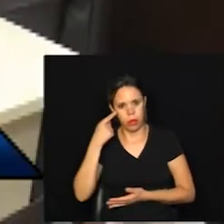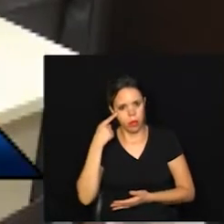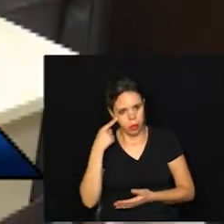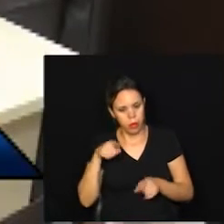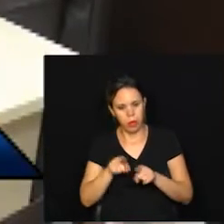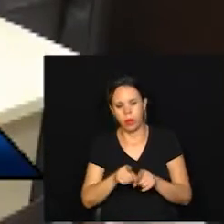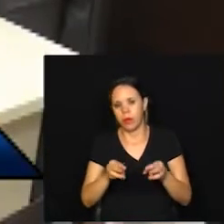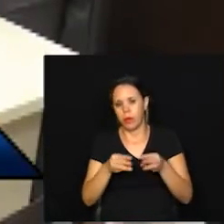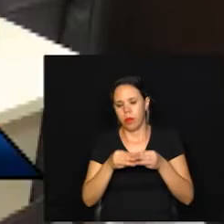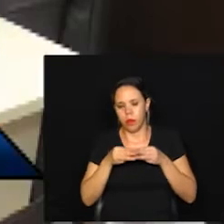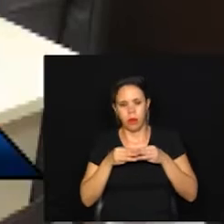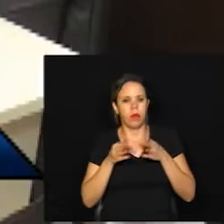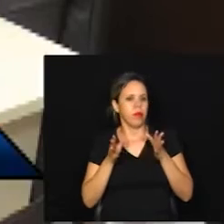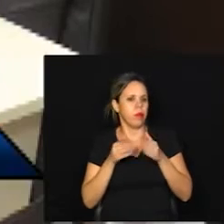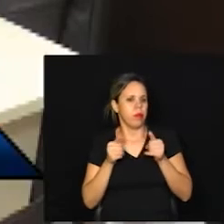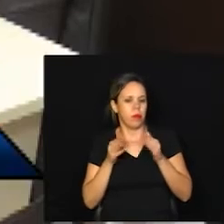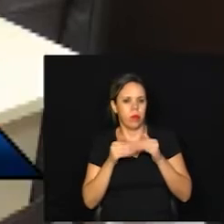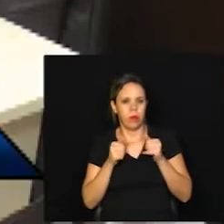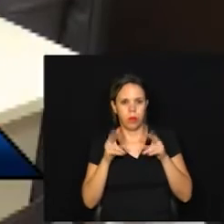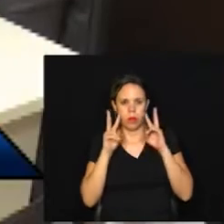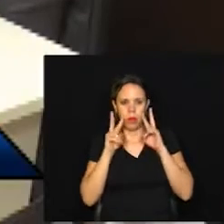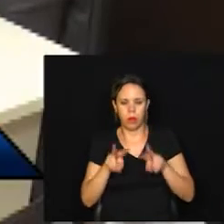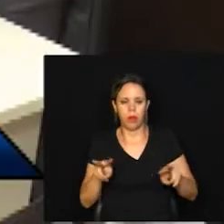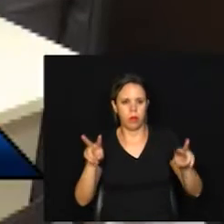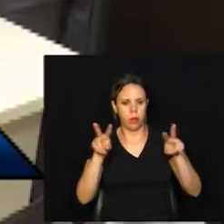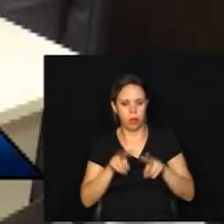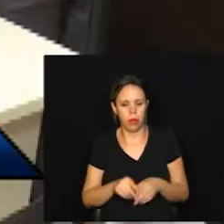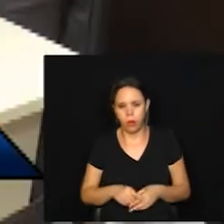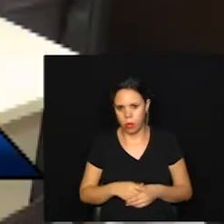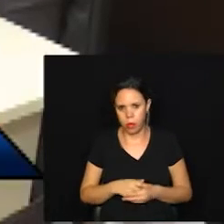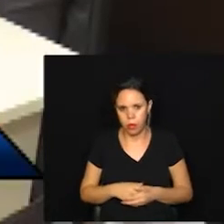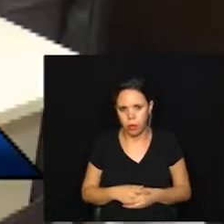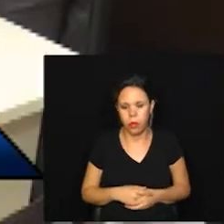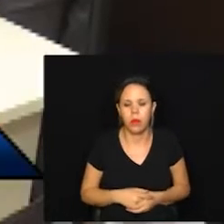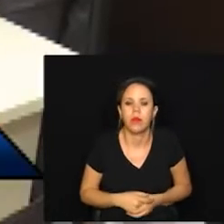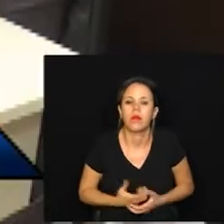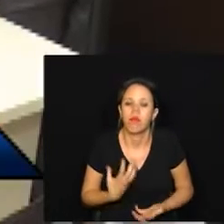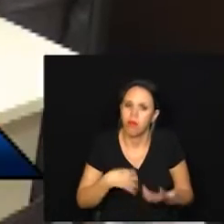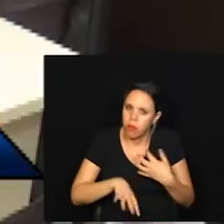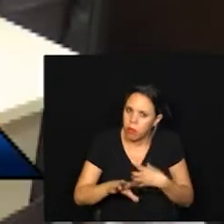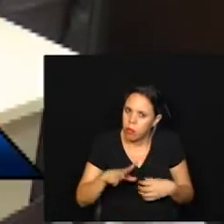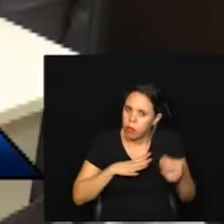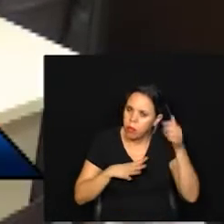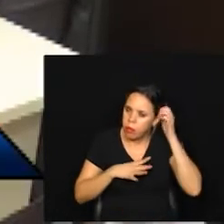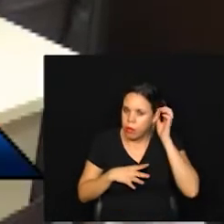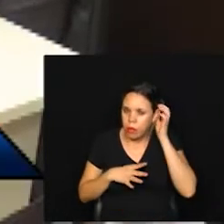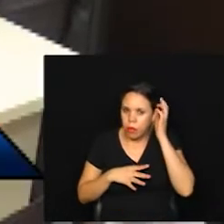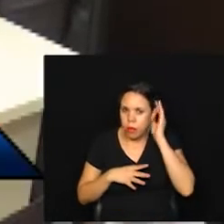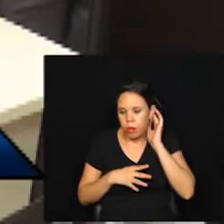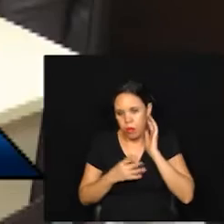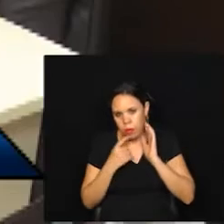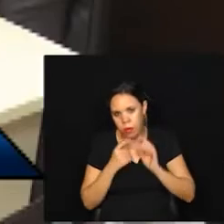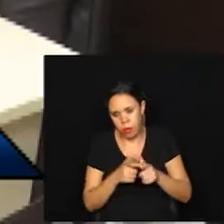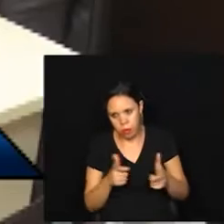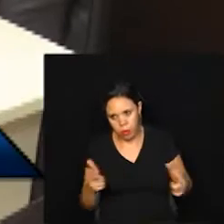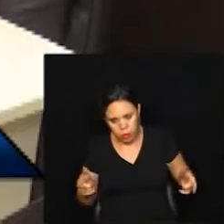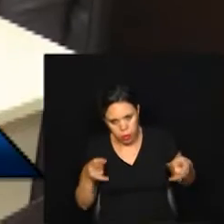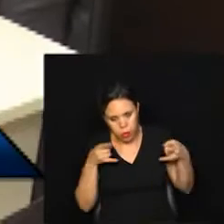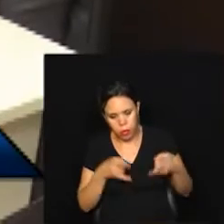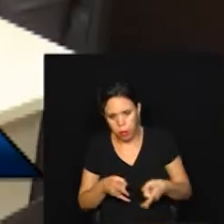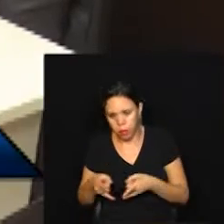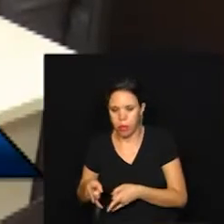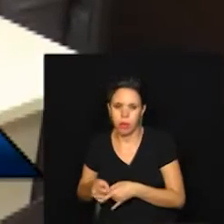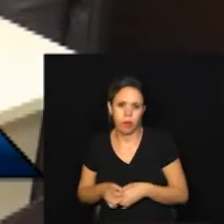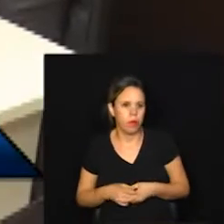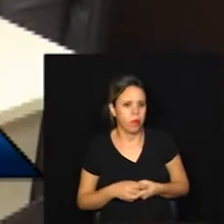uma moção de apelo para que ele olhe com mais, com bons olhos para a cidade de Campinas, ampliando o número de leitos,